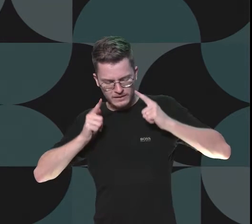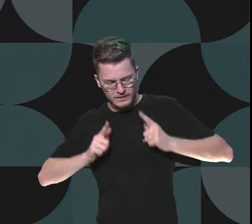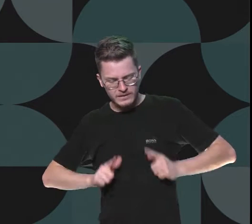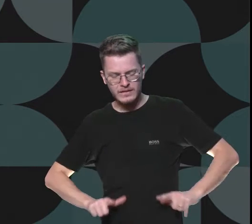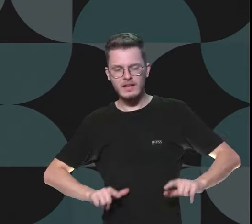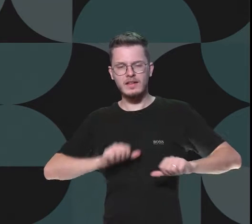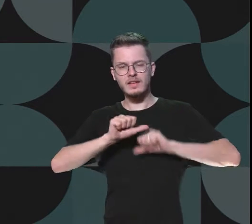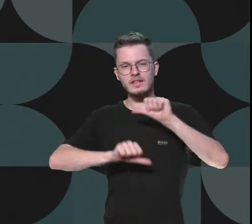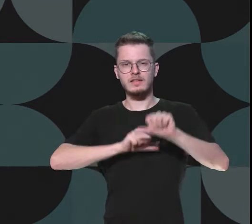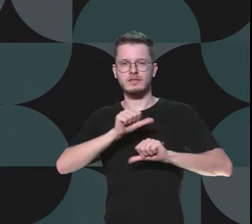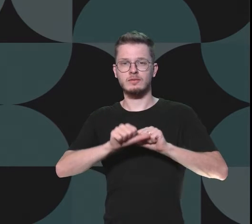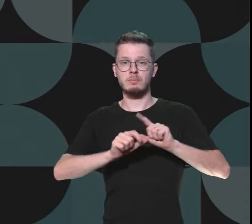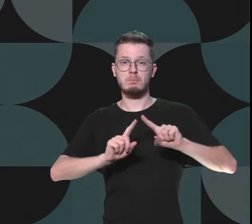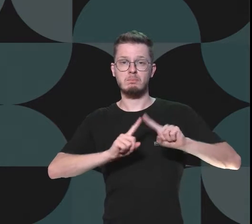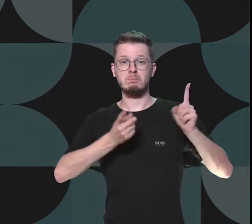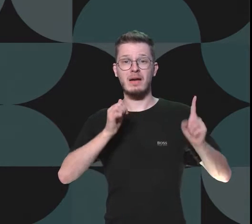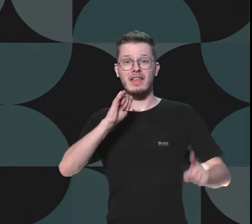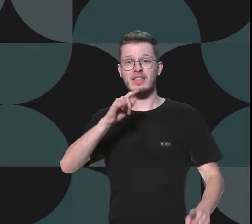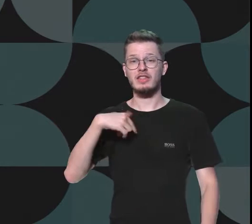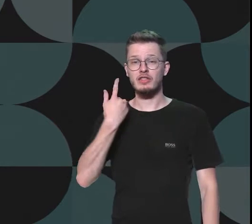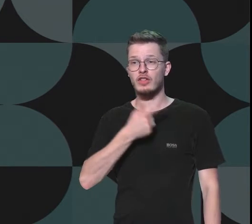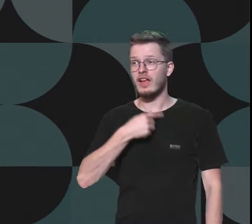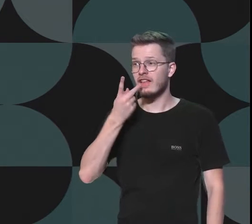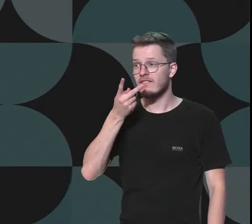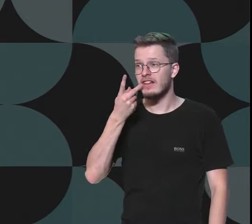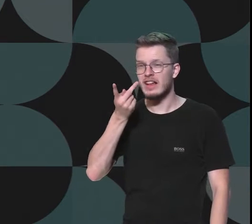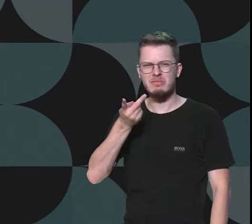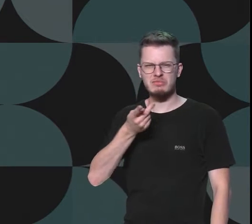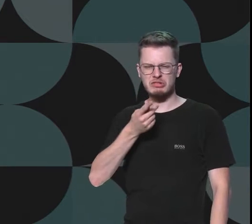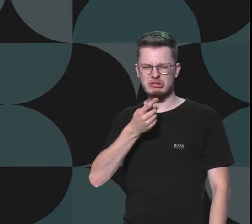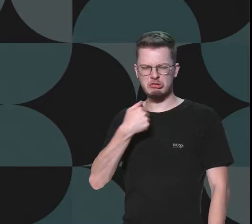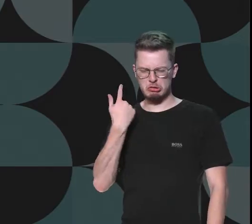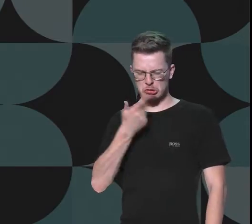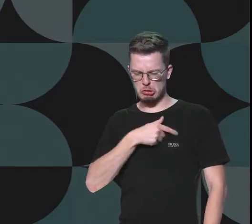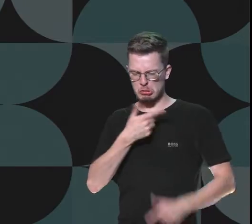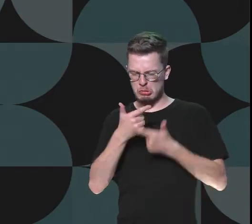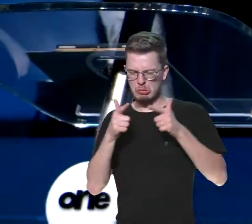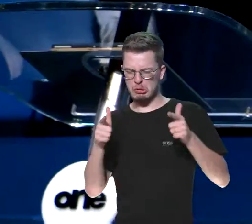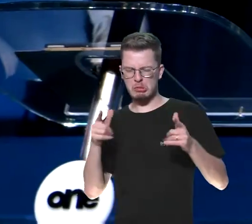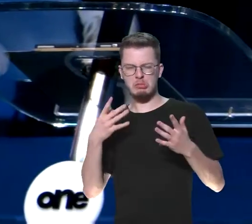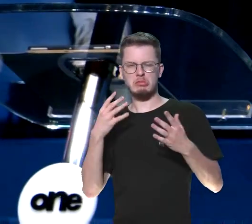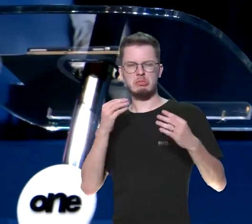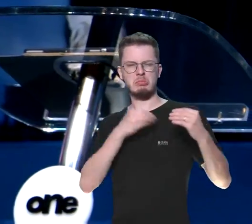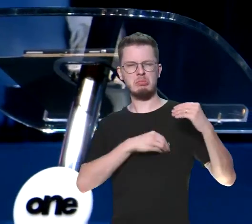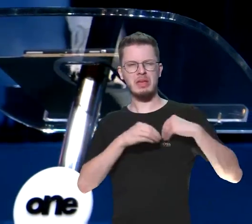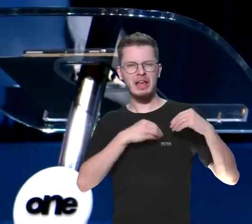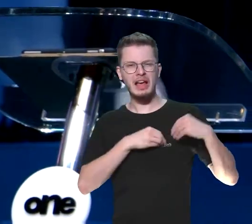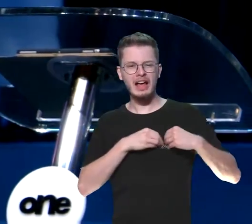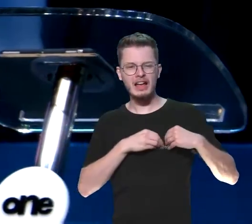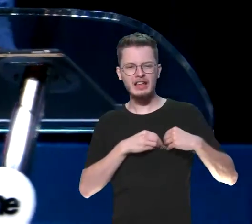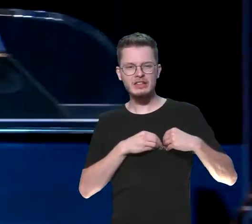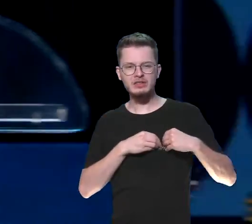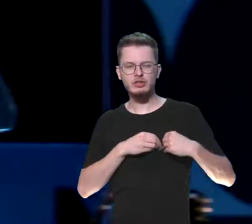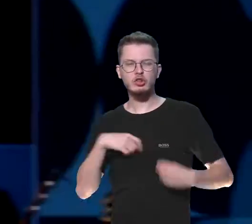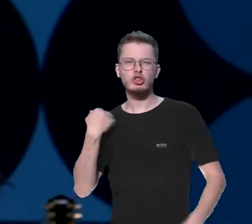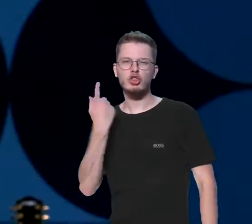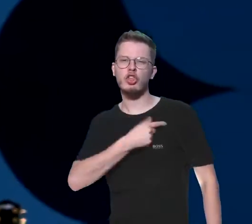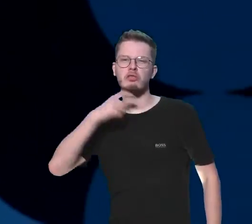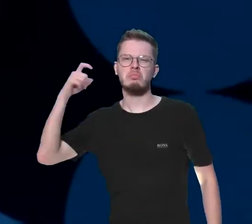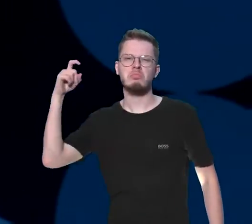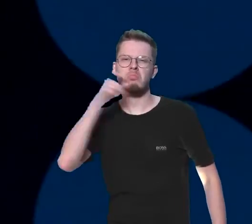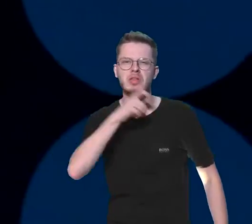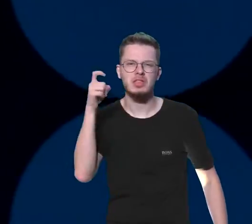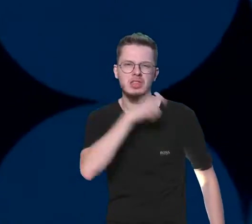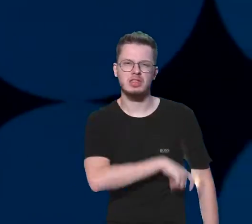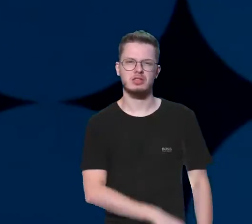não está em nós. Muitos de nós temos tentado fazer a Deus de mentiroso e dito para Ele: